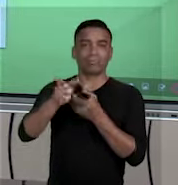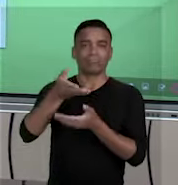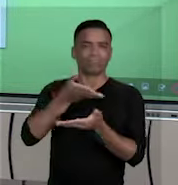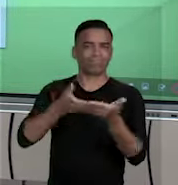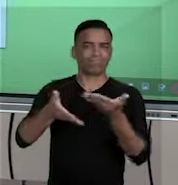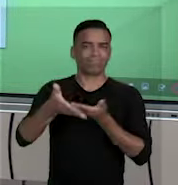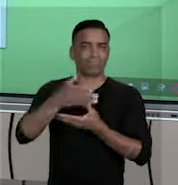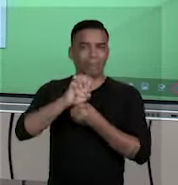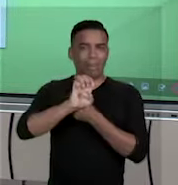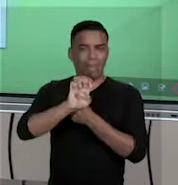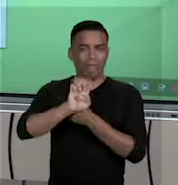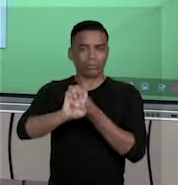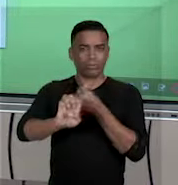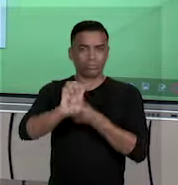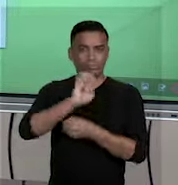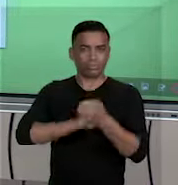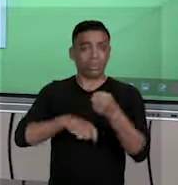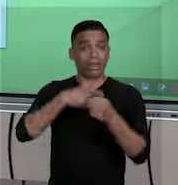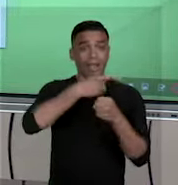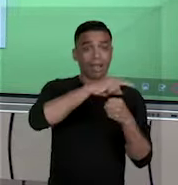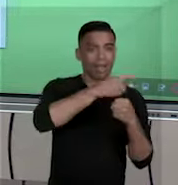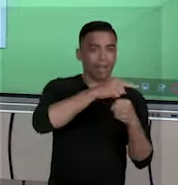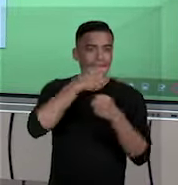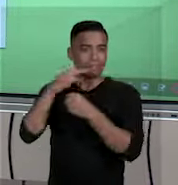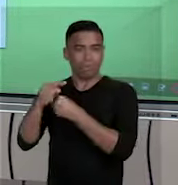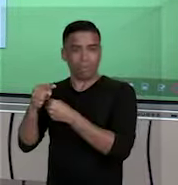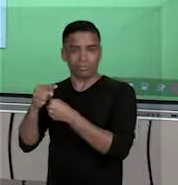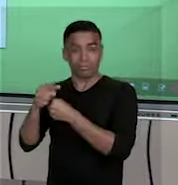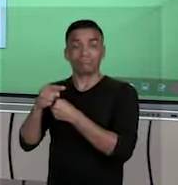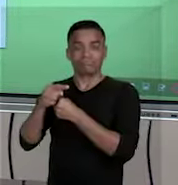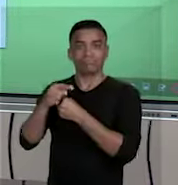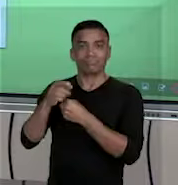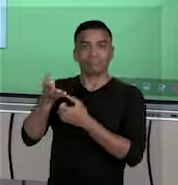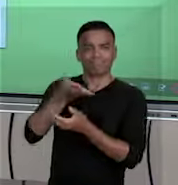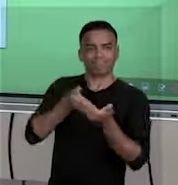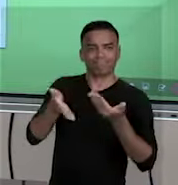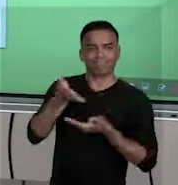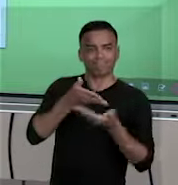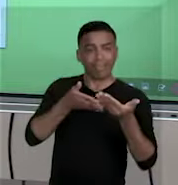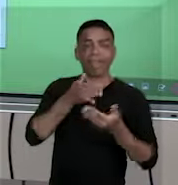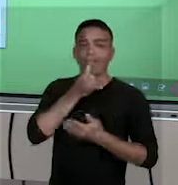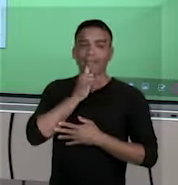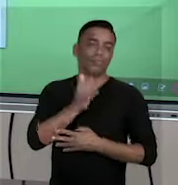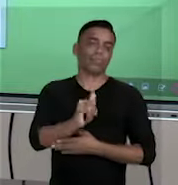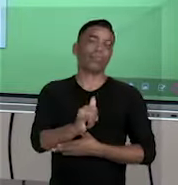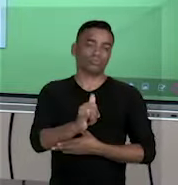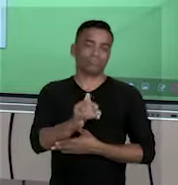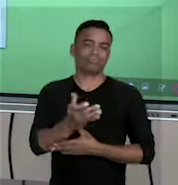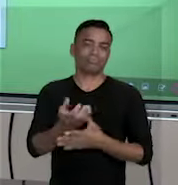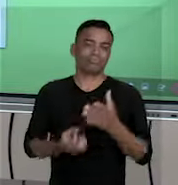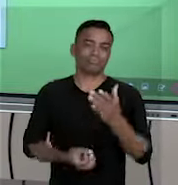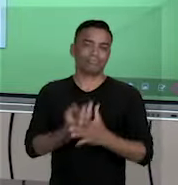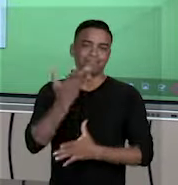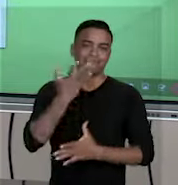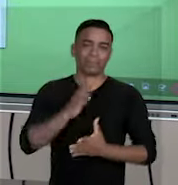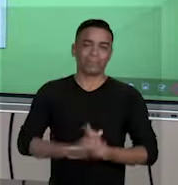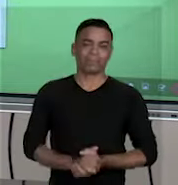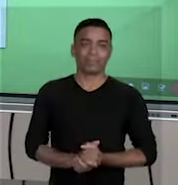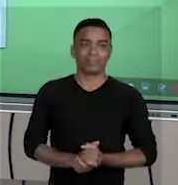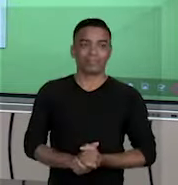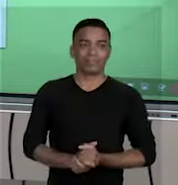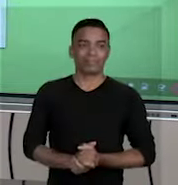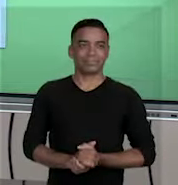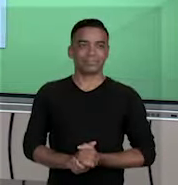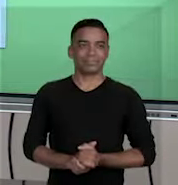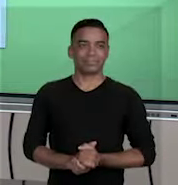passagem de um elétron de um átomo para o outro forma o que nós chamamos de corrente elétrica. Vamos dar sequência